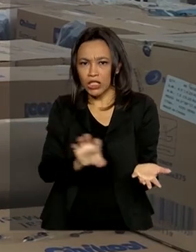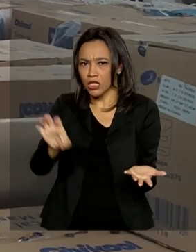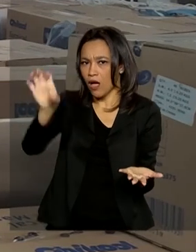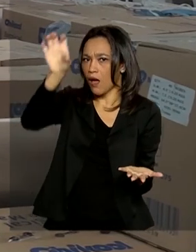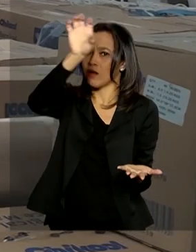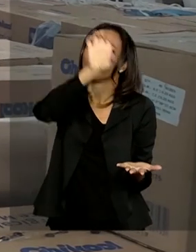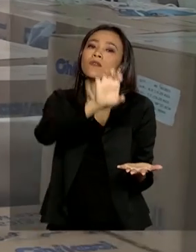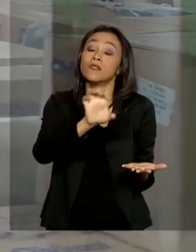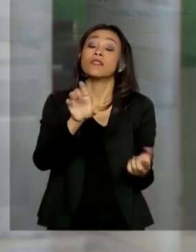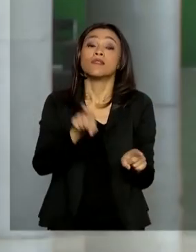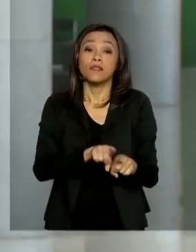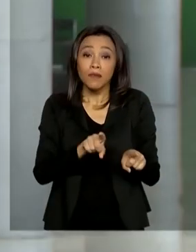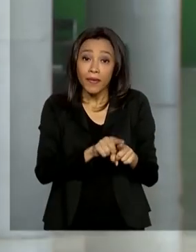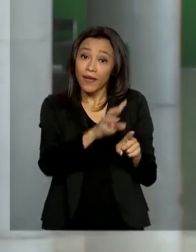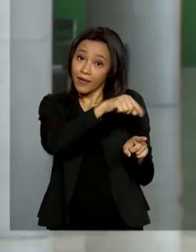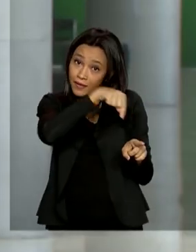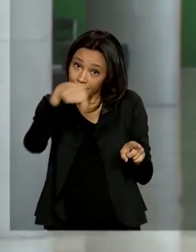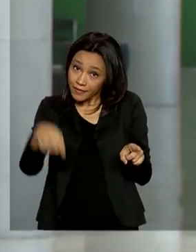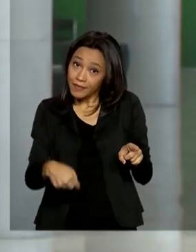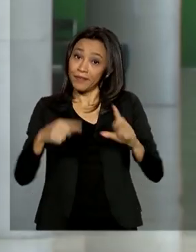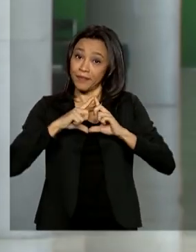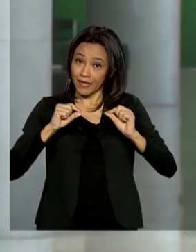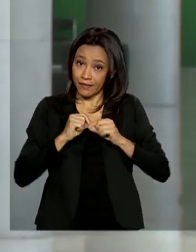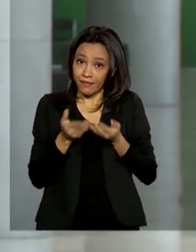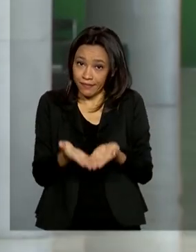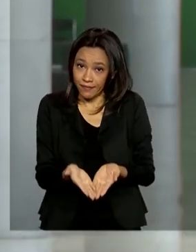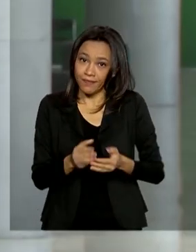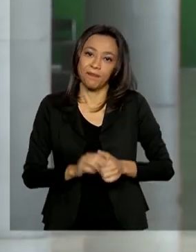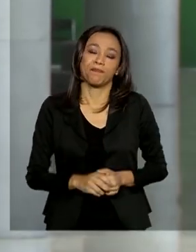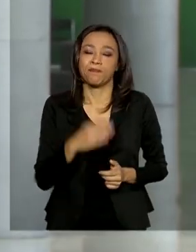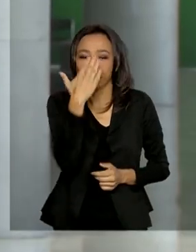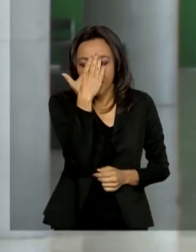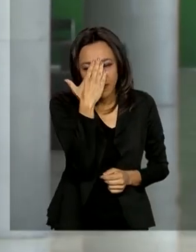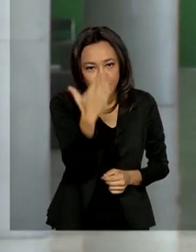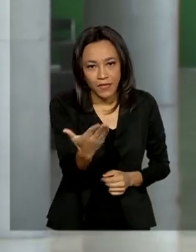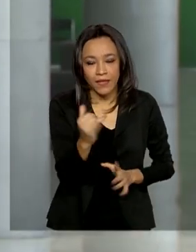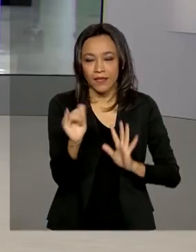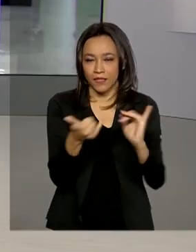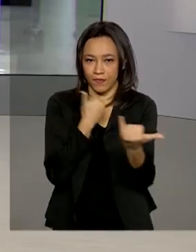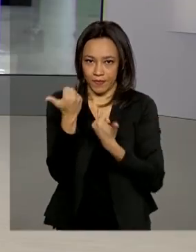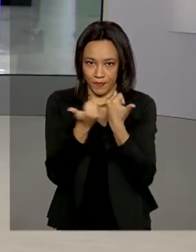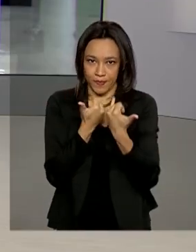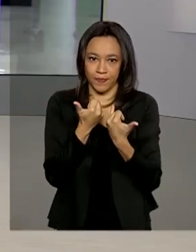estados e também para o Distrito Federal. Renata. Obrigada, Márcia, pelas suas informações.